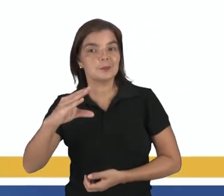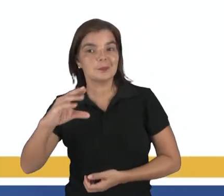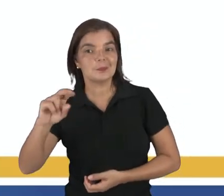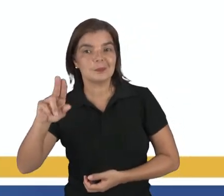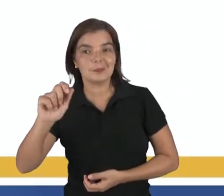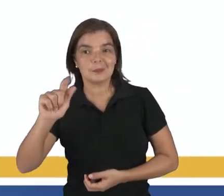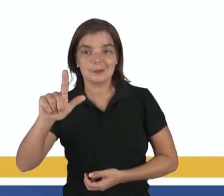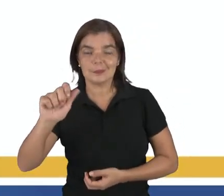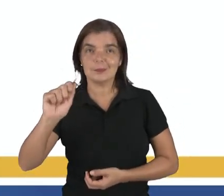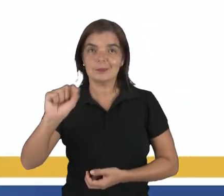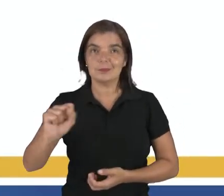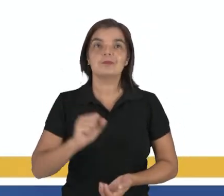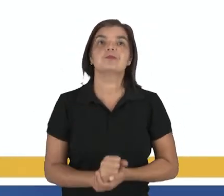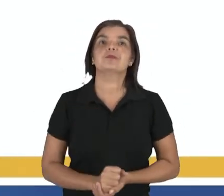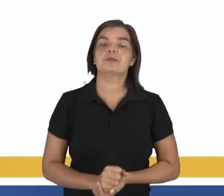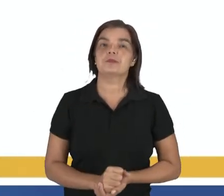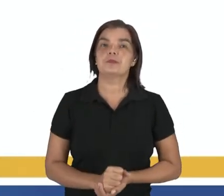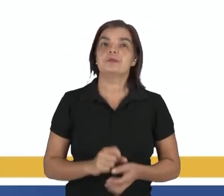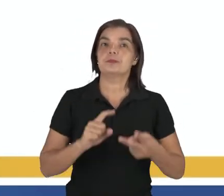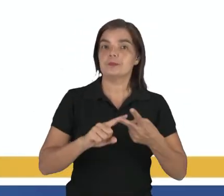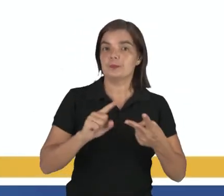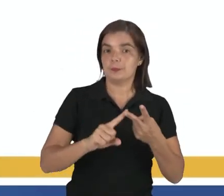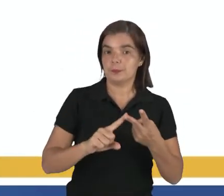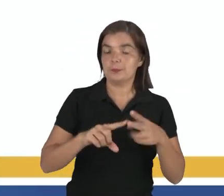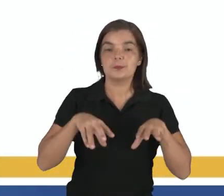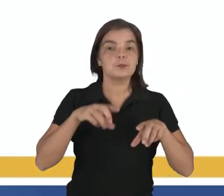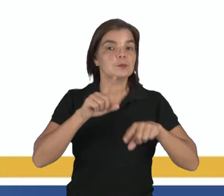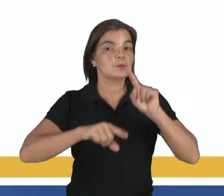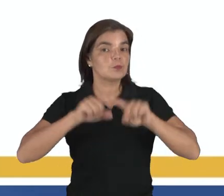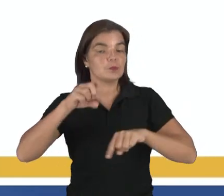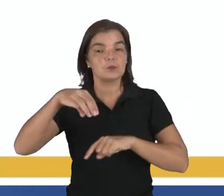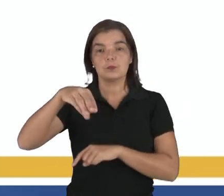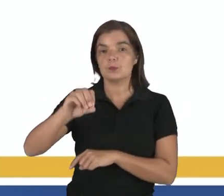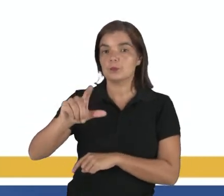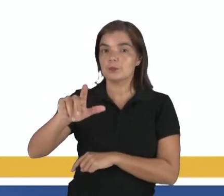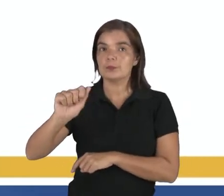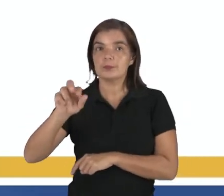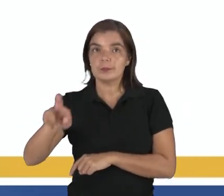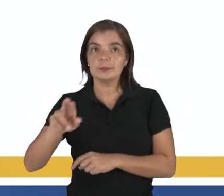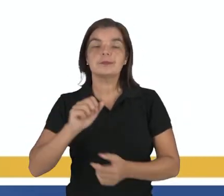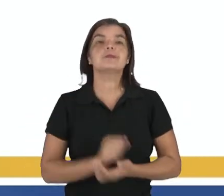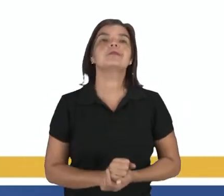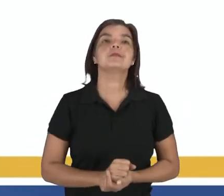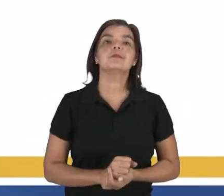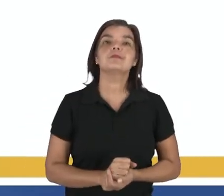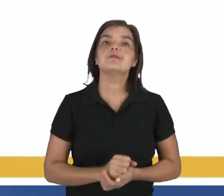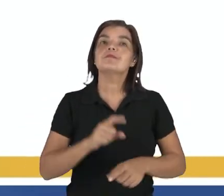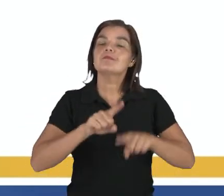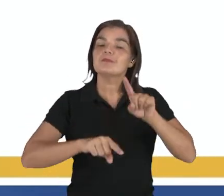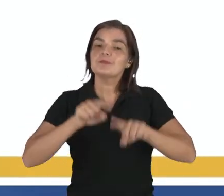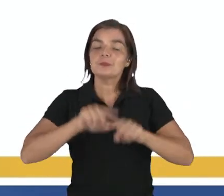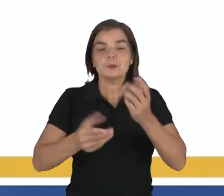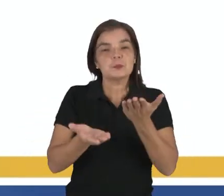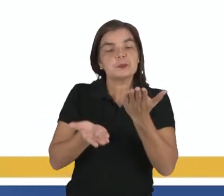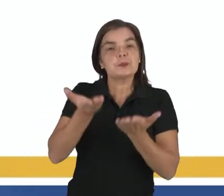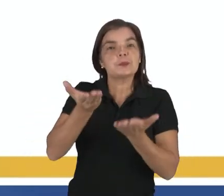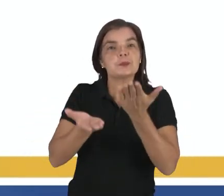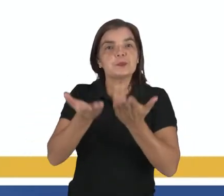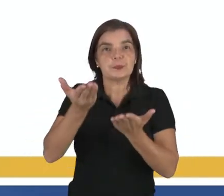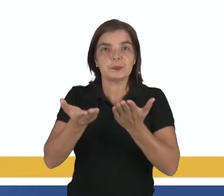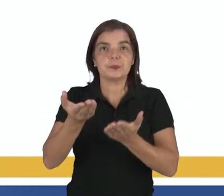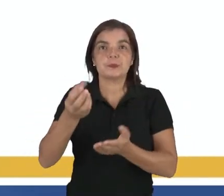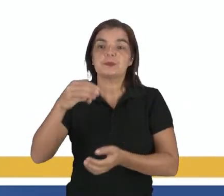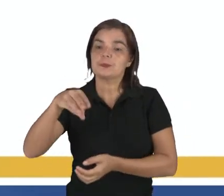ou íons, mol com a massa molar das substâncias e mol com o